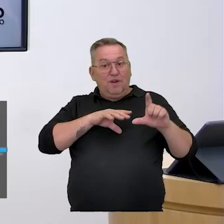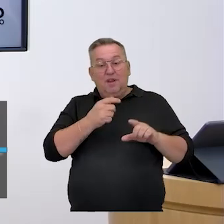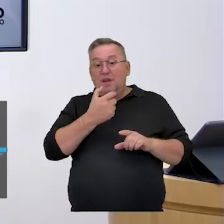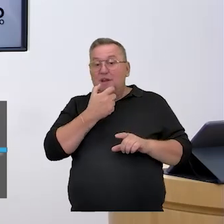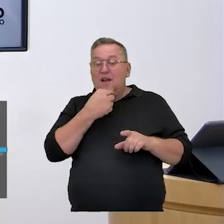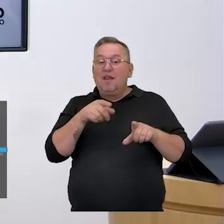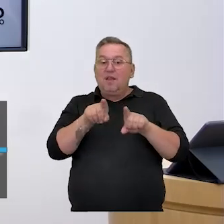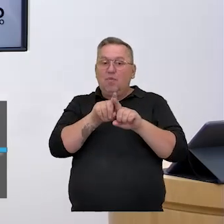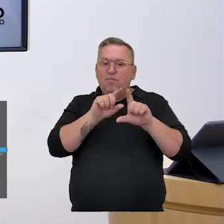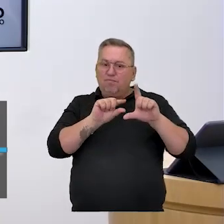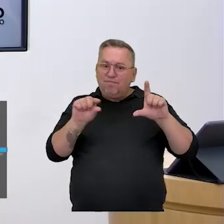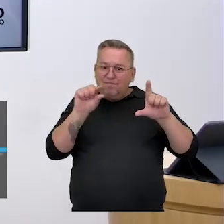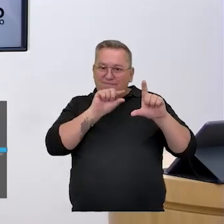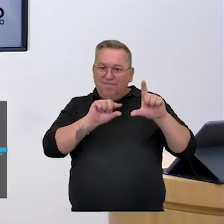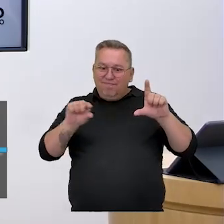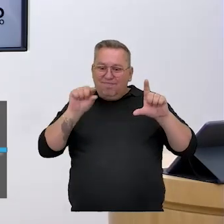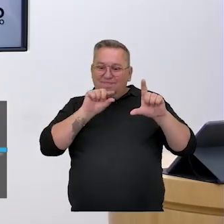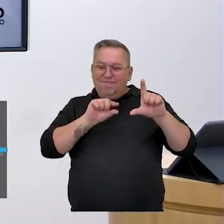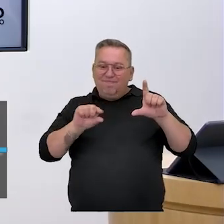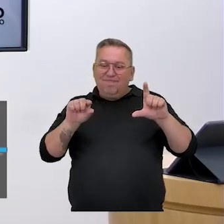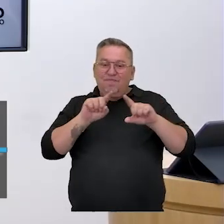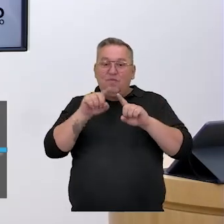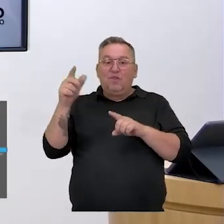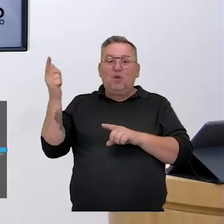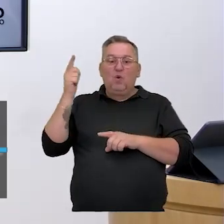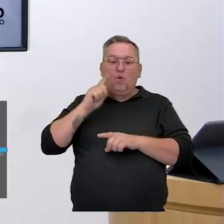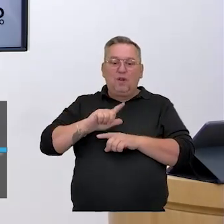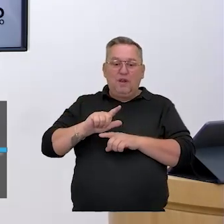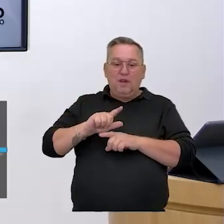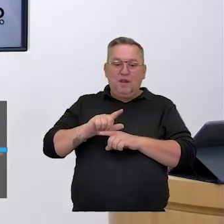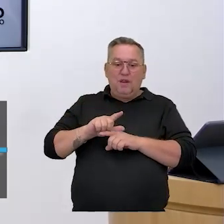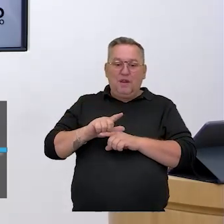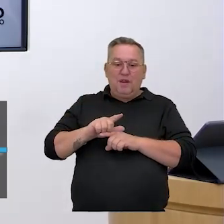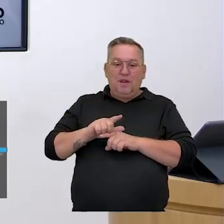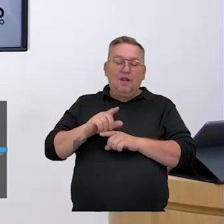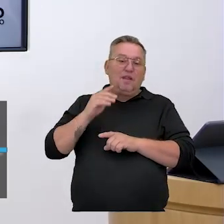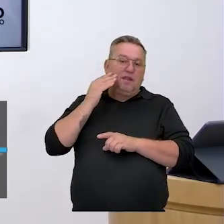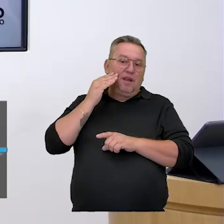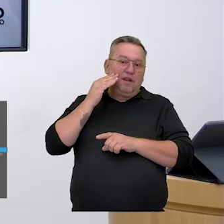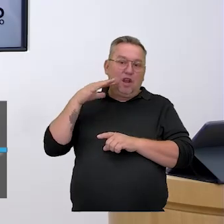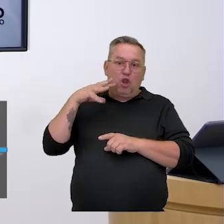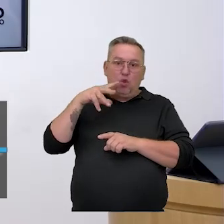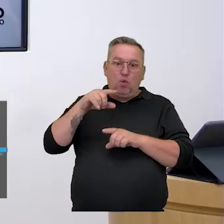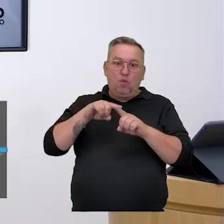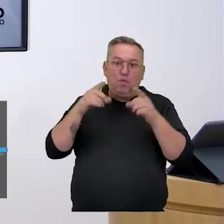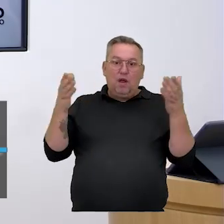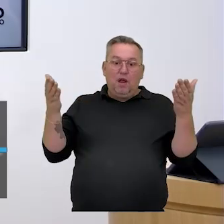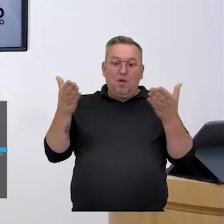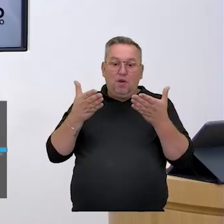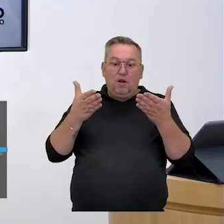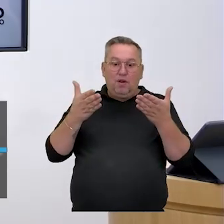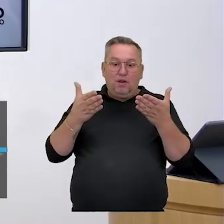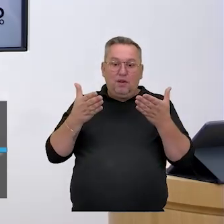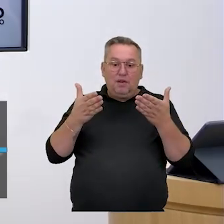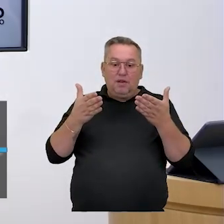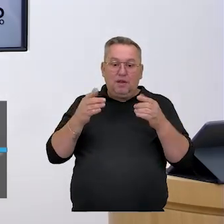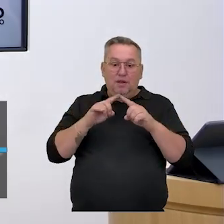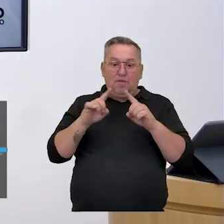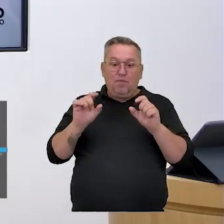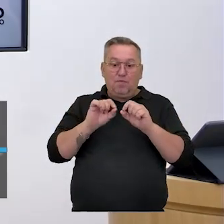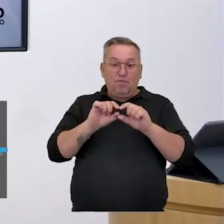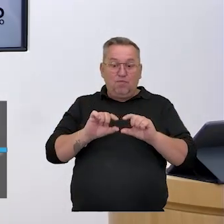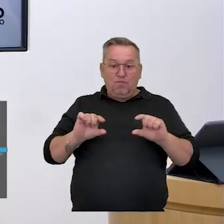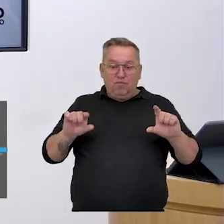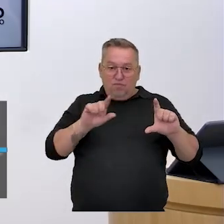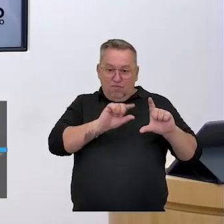inglês dessa entrevista e aí vocês conseguem, então, entender tudo. Mas vai aparecer agora,